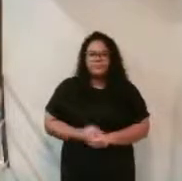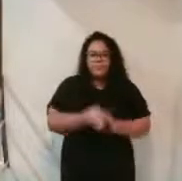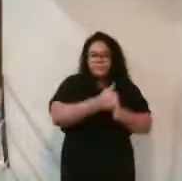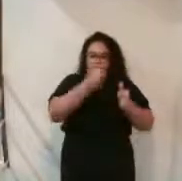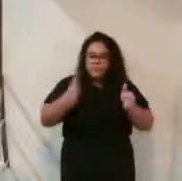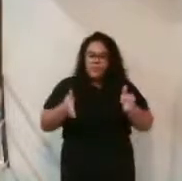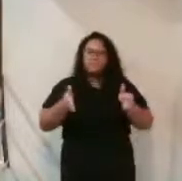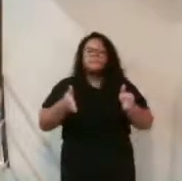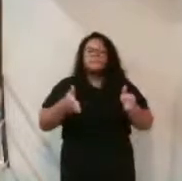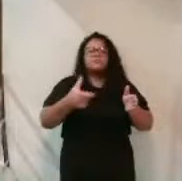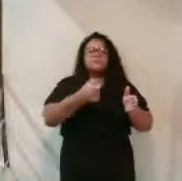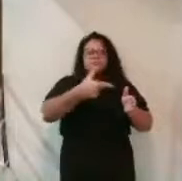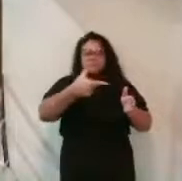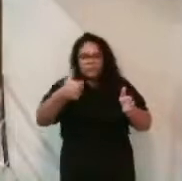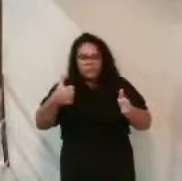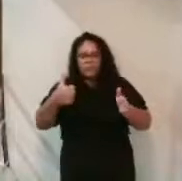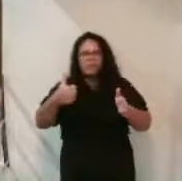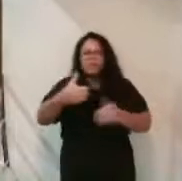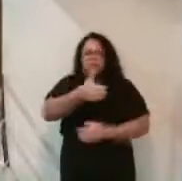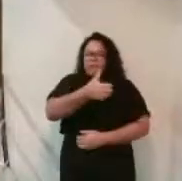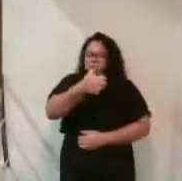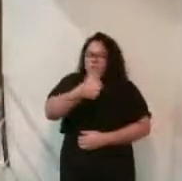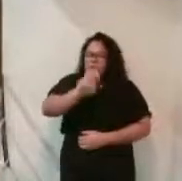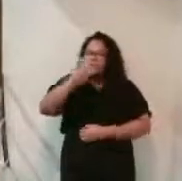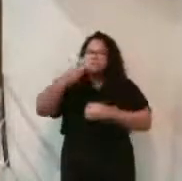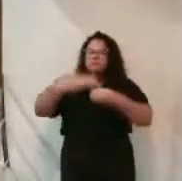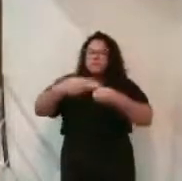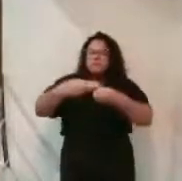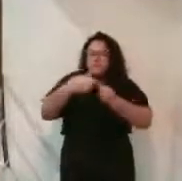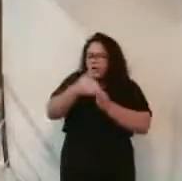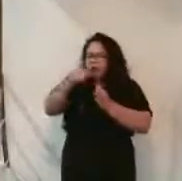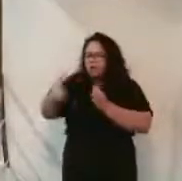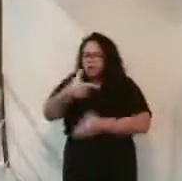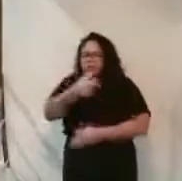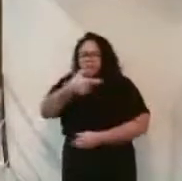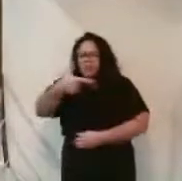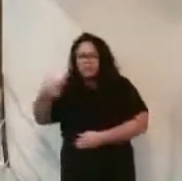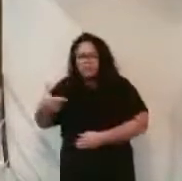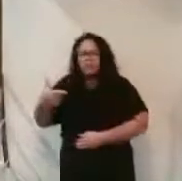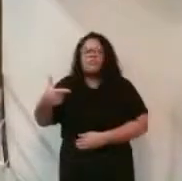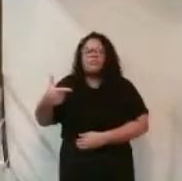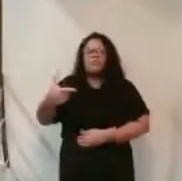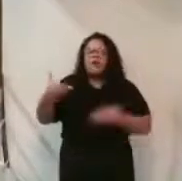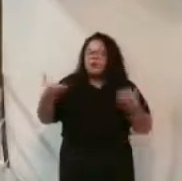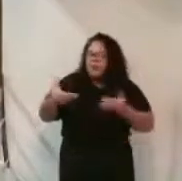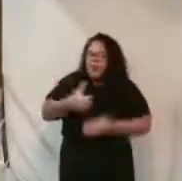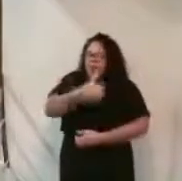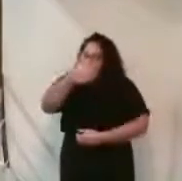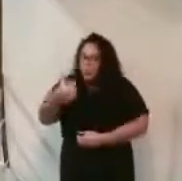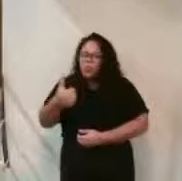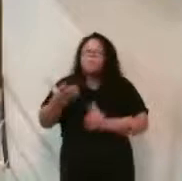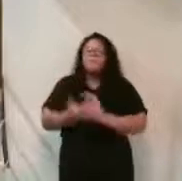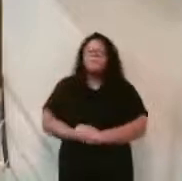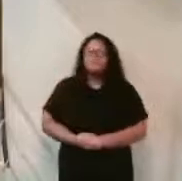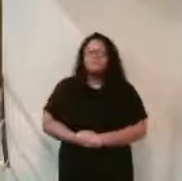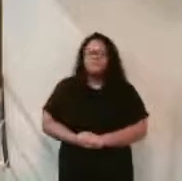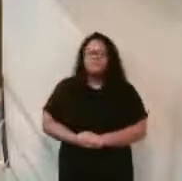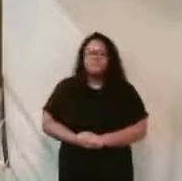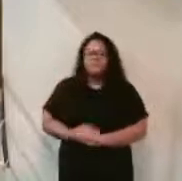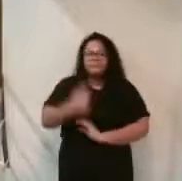11. Apesar da gente estar aumentando o número de municípios que depositam em aterros sanitários, o número de municípios que